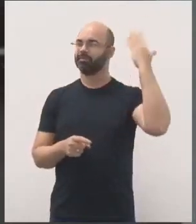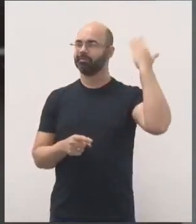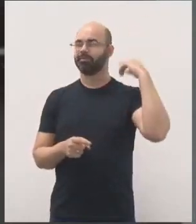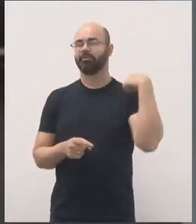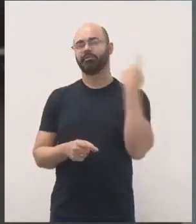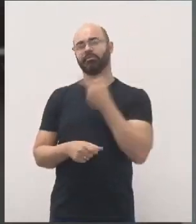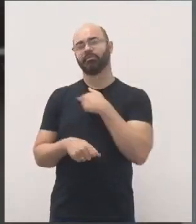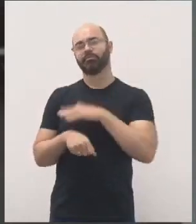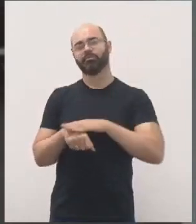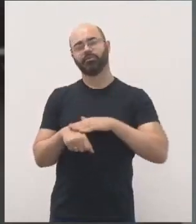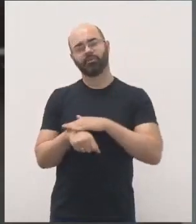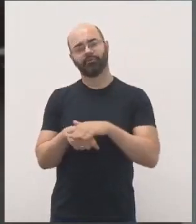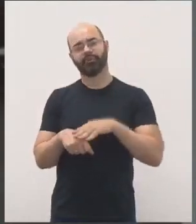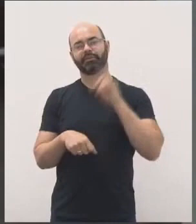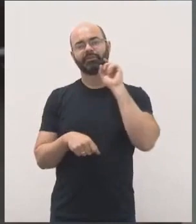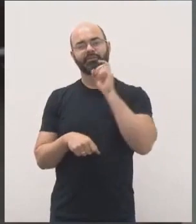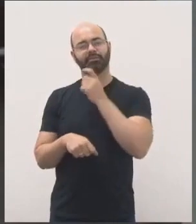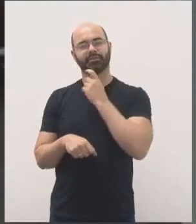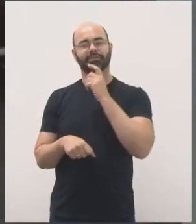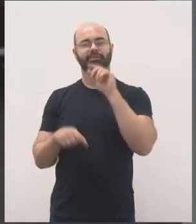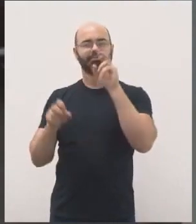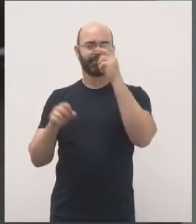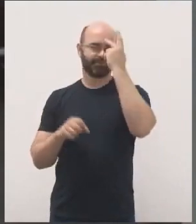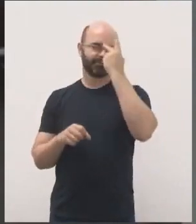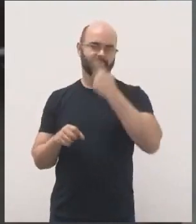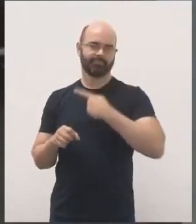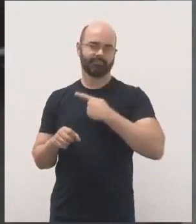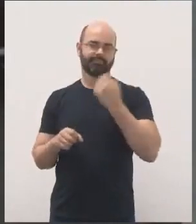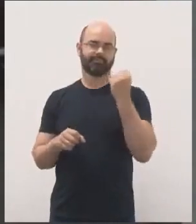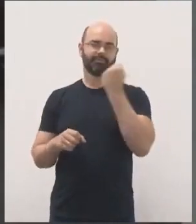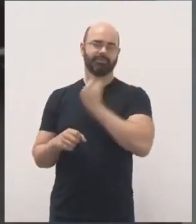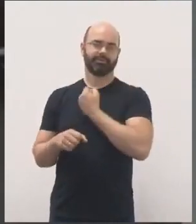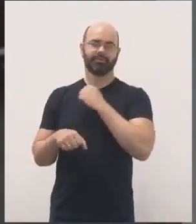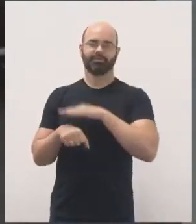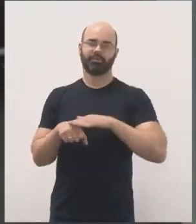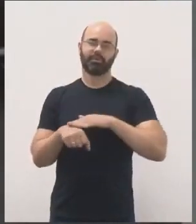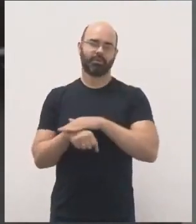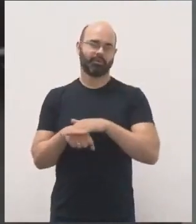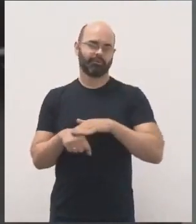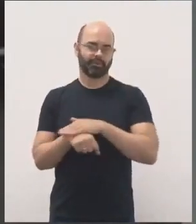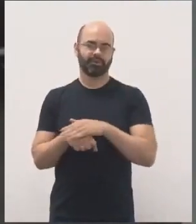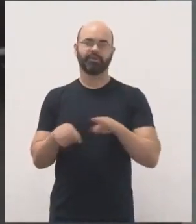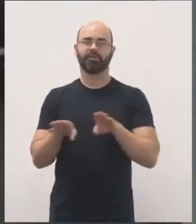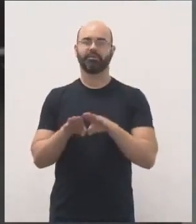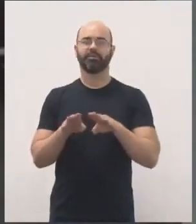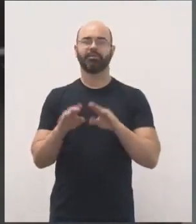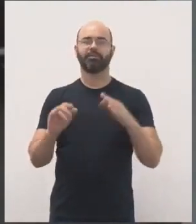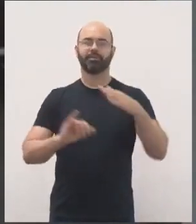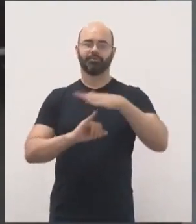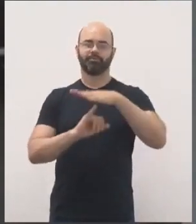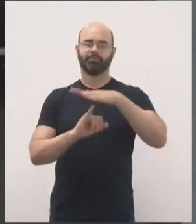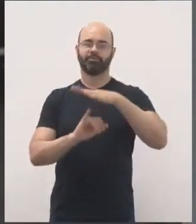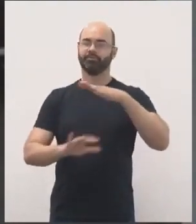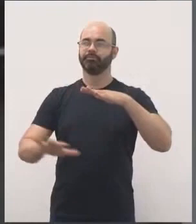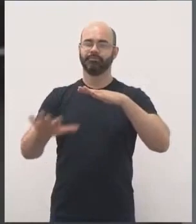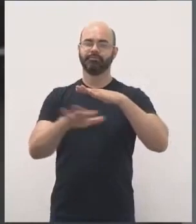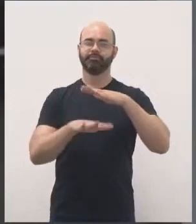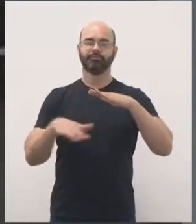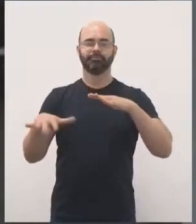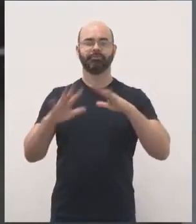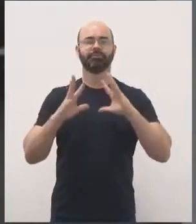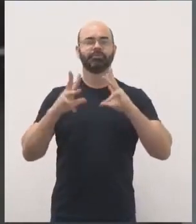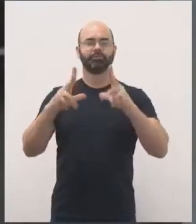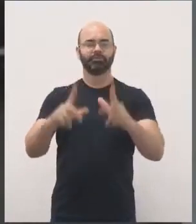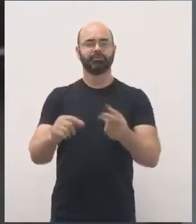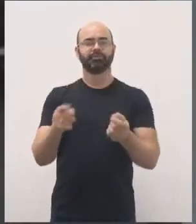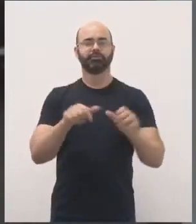durante setembro a respeito do suicídio, né, e todas as instituições que têm trabalhado com isso ao longo dos últimos anos têm mudado